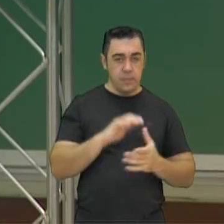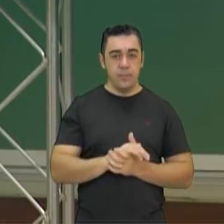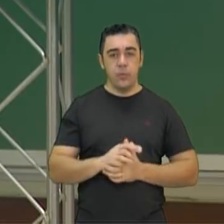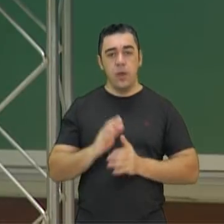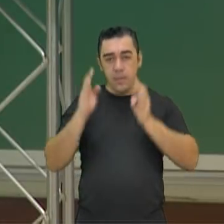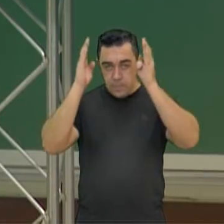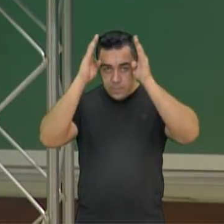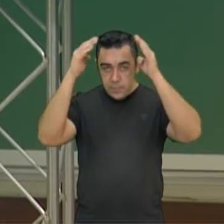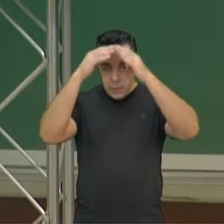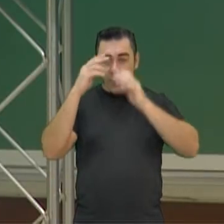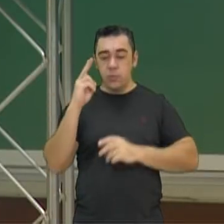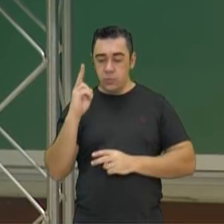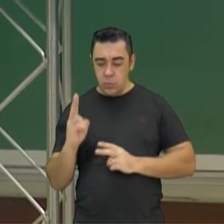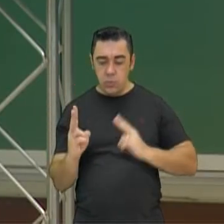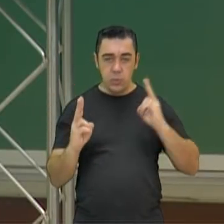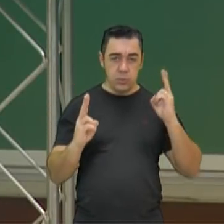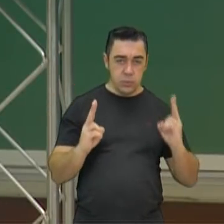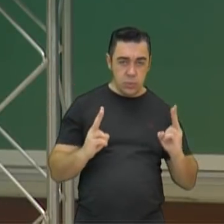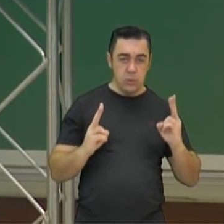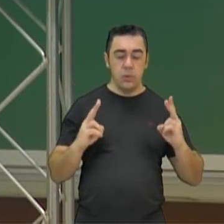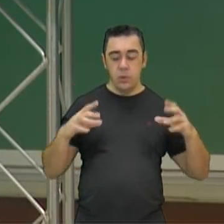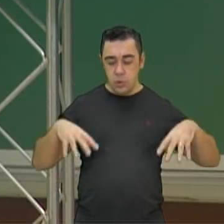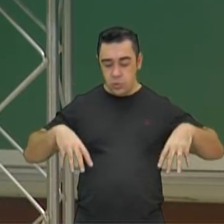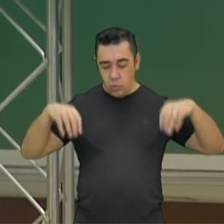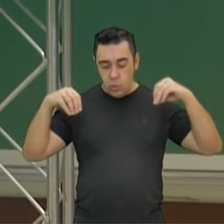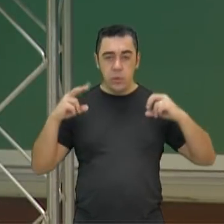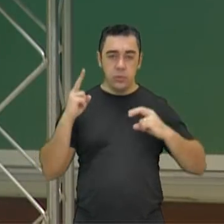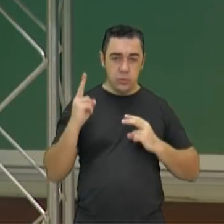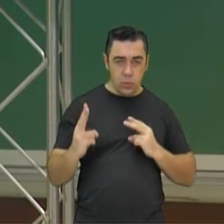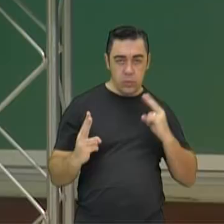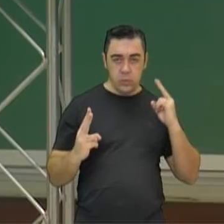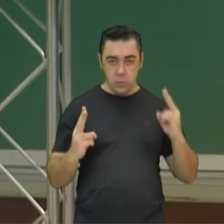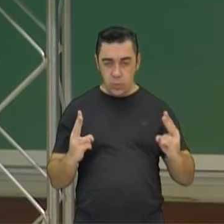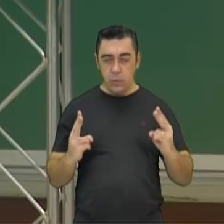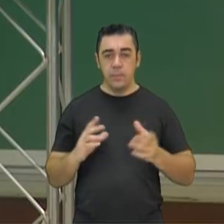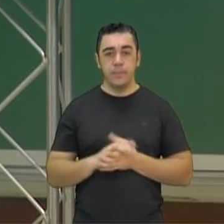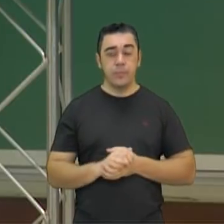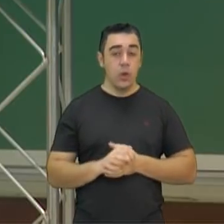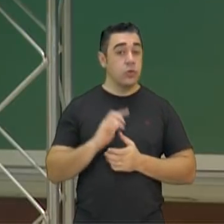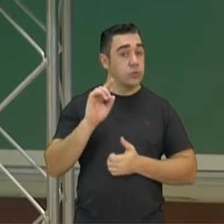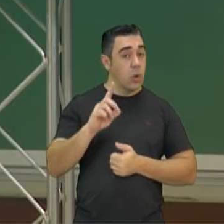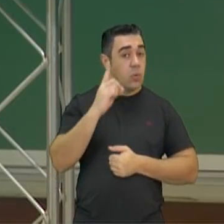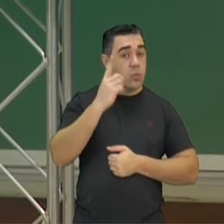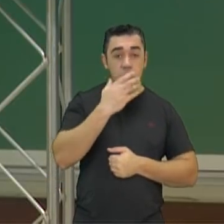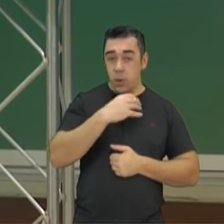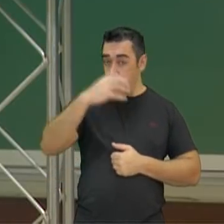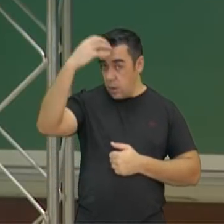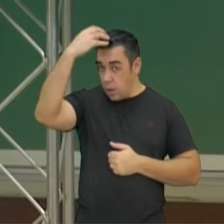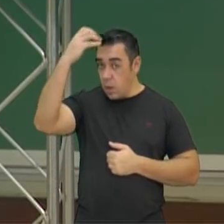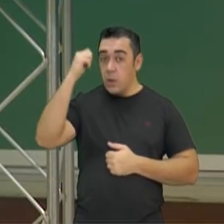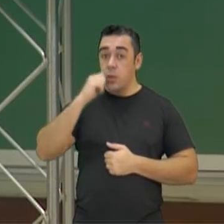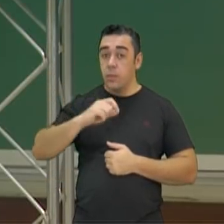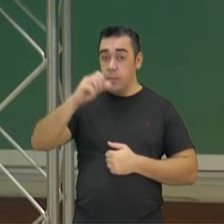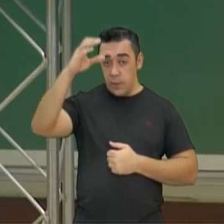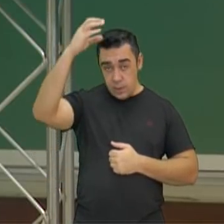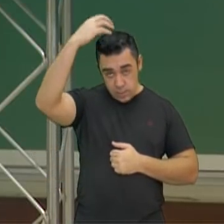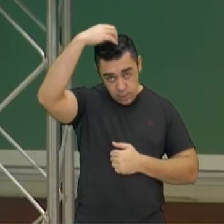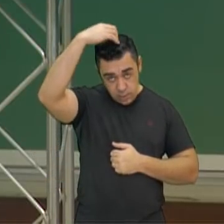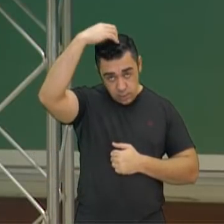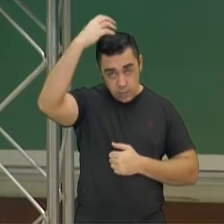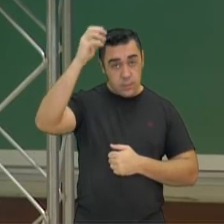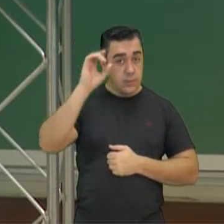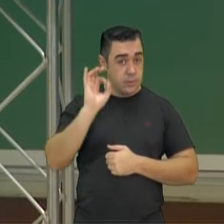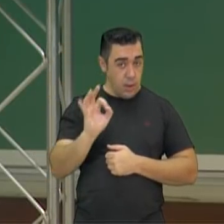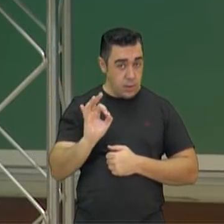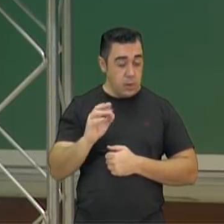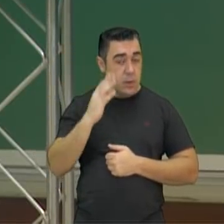bispos pretos, 2 torres brancas, 2 torres pretas, e uma dama e um rei, cada um de sua cor. Então, a gente tem que cuidar com isso aí, né?